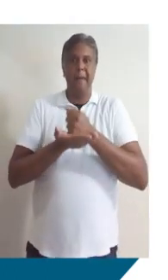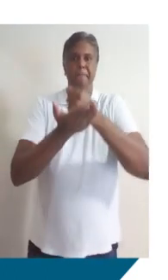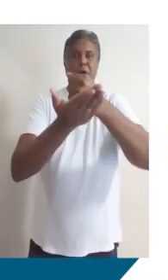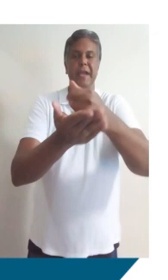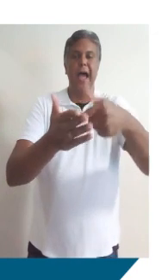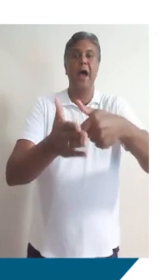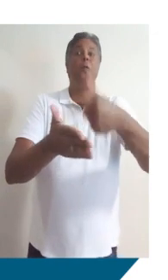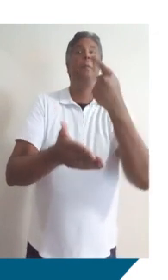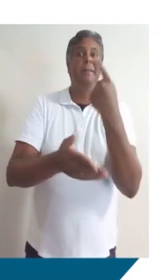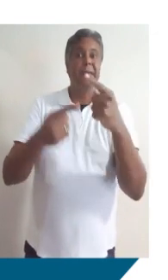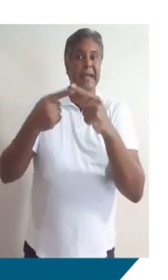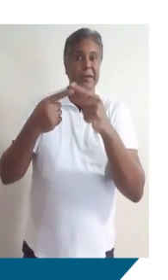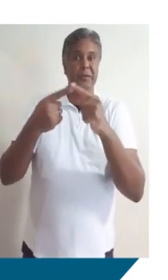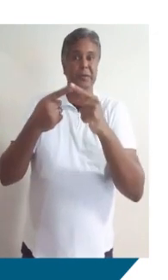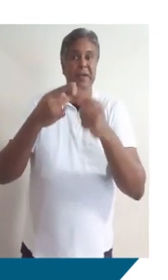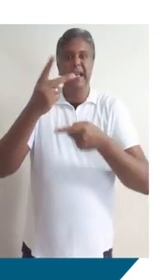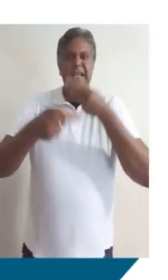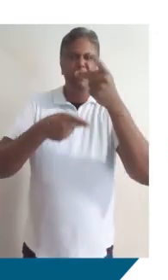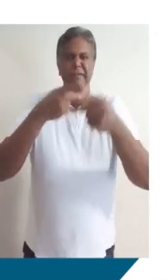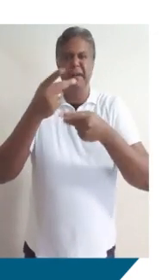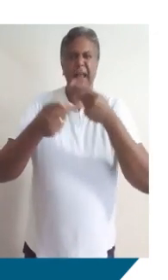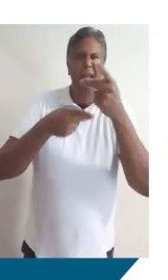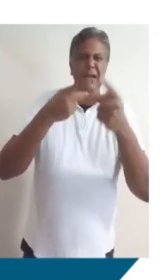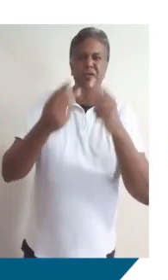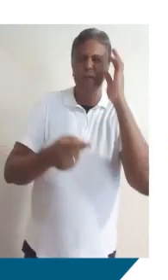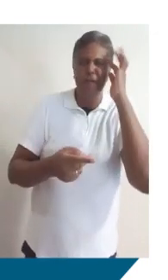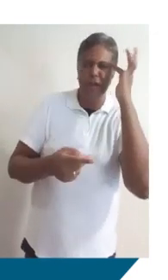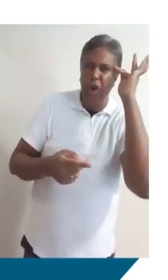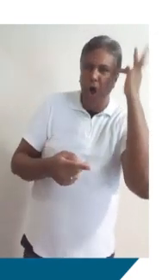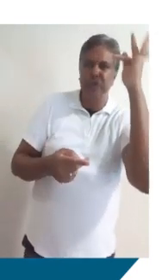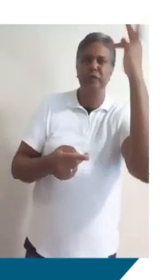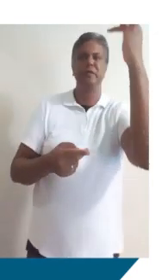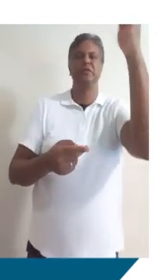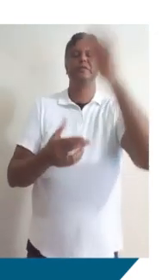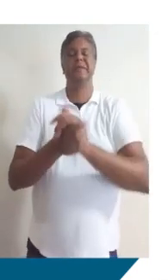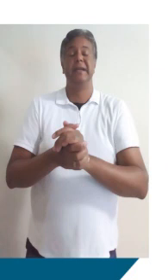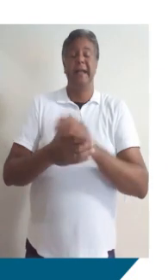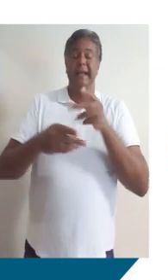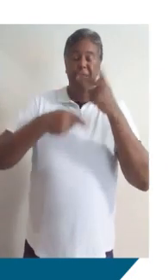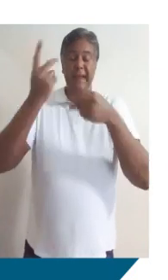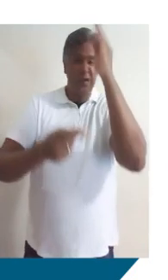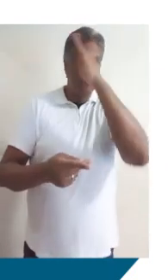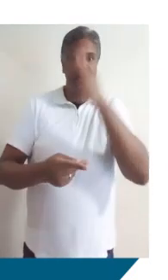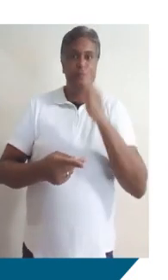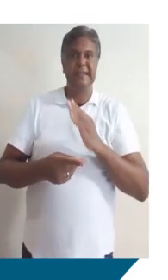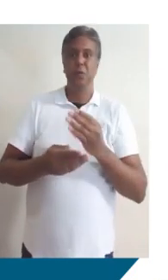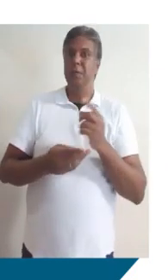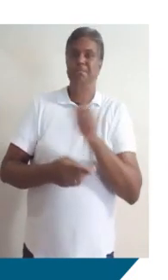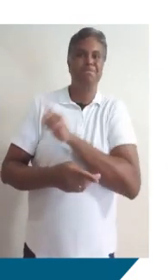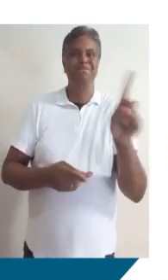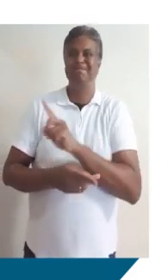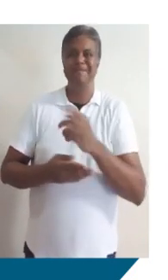começa citando Aristóteles para mostrar qual seria o ideal de uma política. E aí ele fala que o Brasil não efetiva isso porque ele não oferece